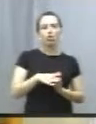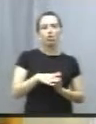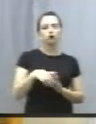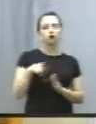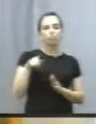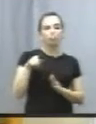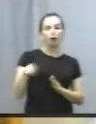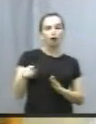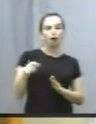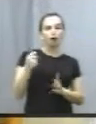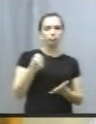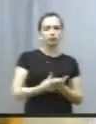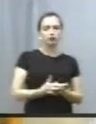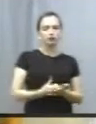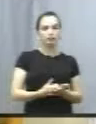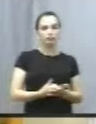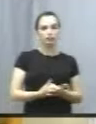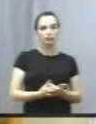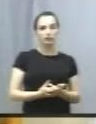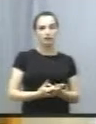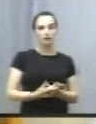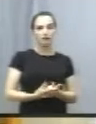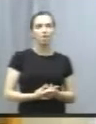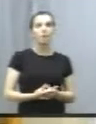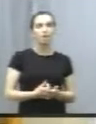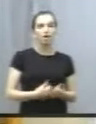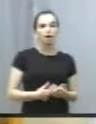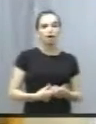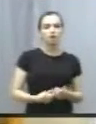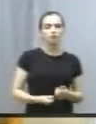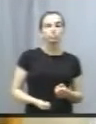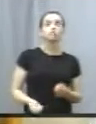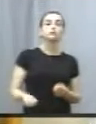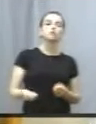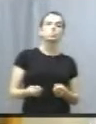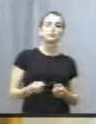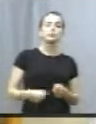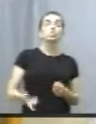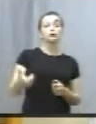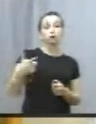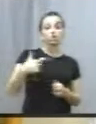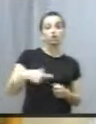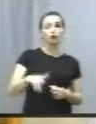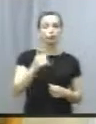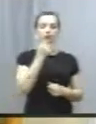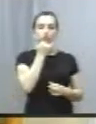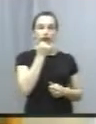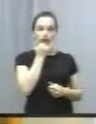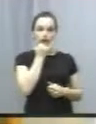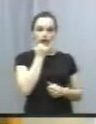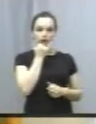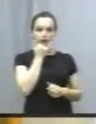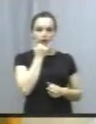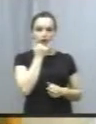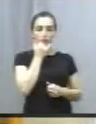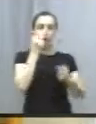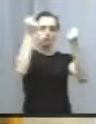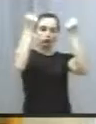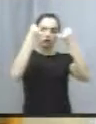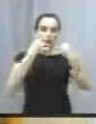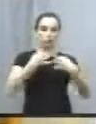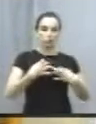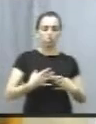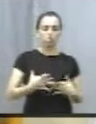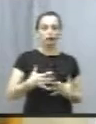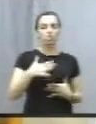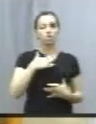De qualquer maneira, novamente peço desculpas, se em algum momento a minha intenção, você me conhece, não foi, foi tentar explicar a minha